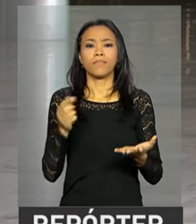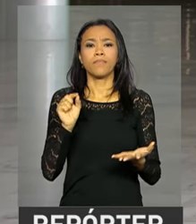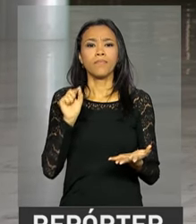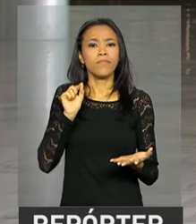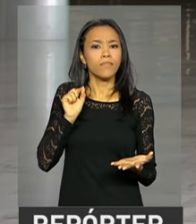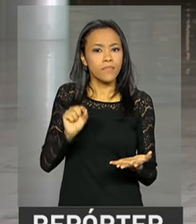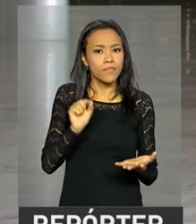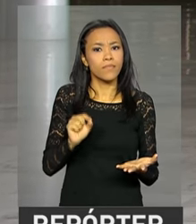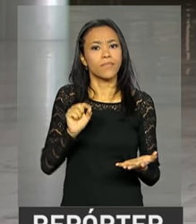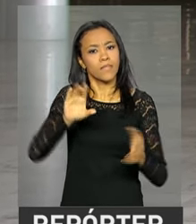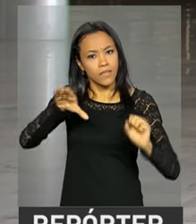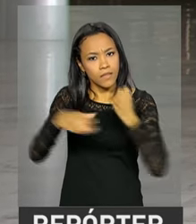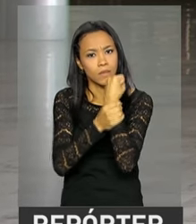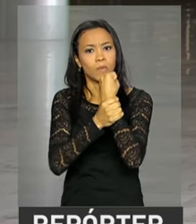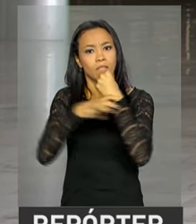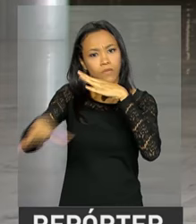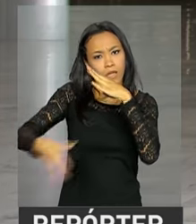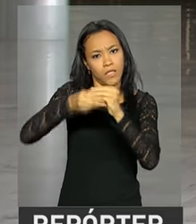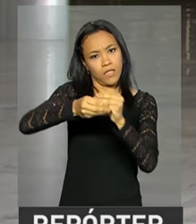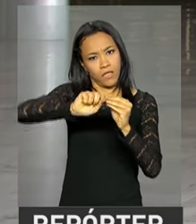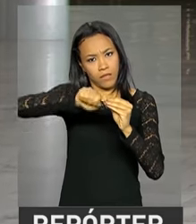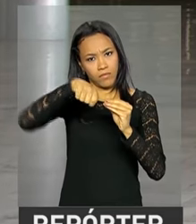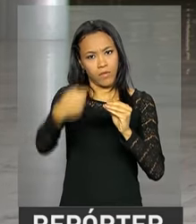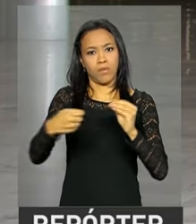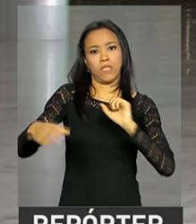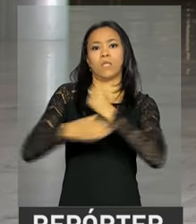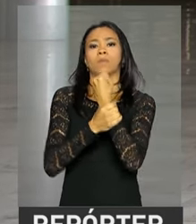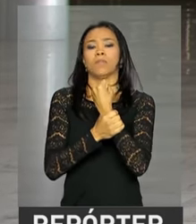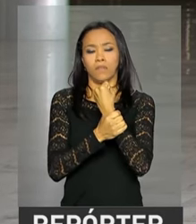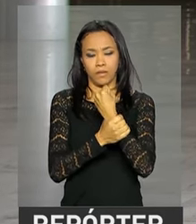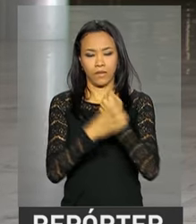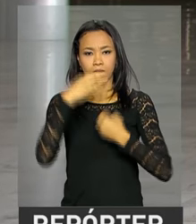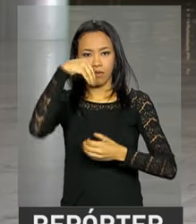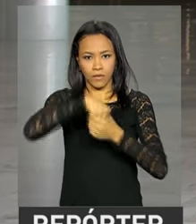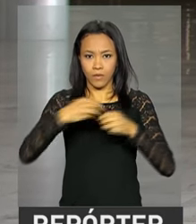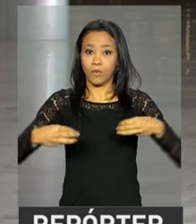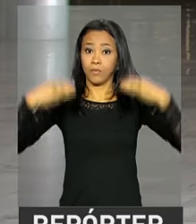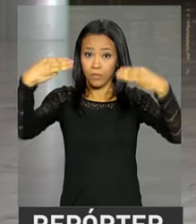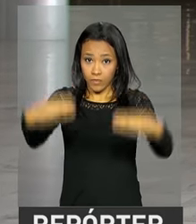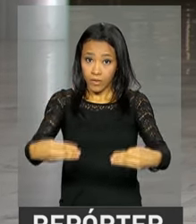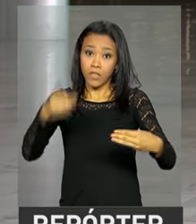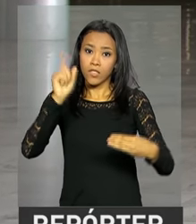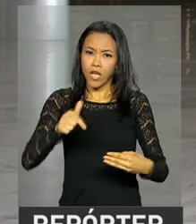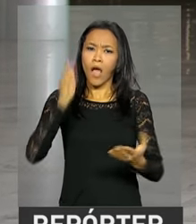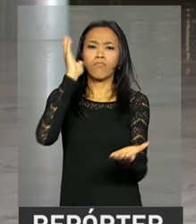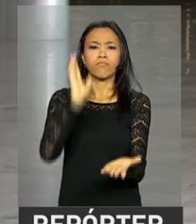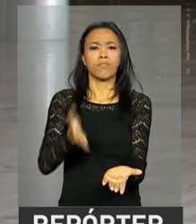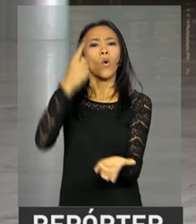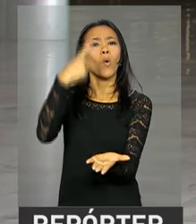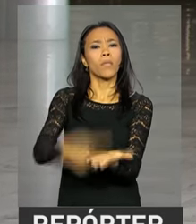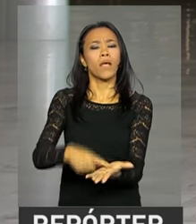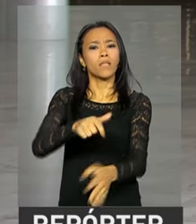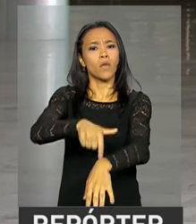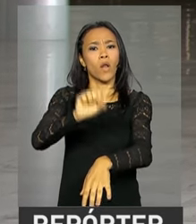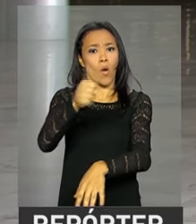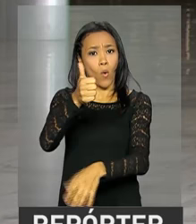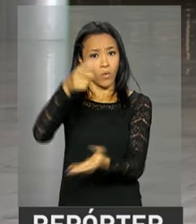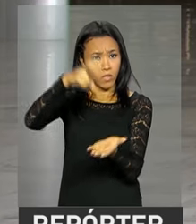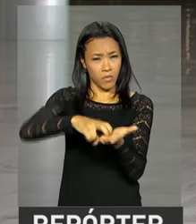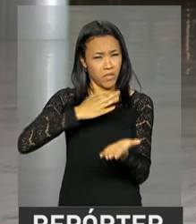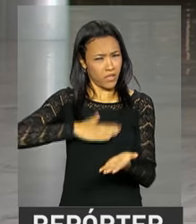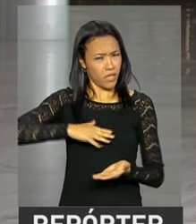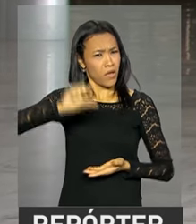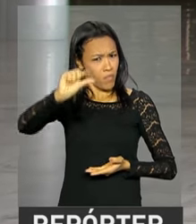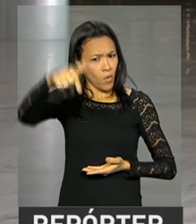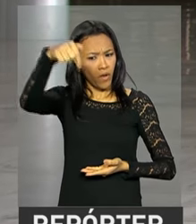justiça e segurança pública. Essa cerimônia coletiva de posse de novos ministros tá marcada para as 11 horas da manhã, daqui a